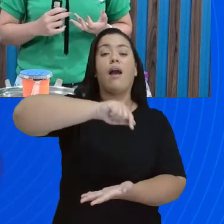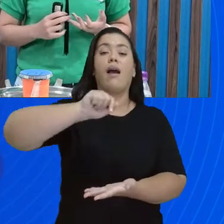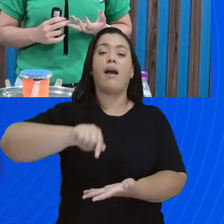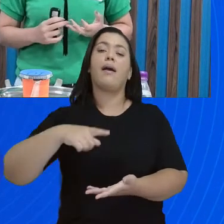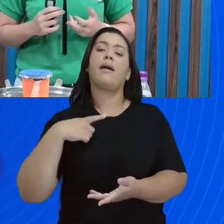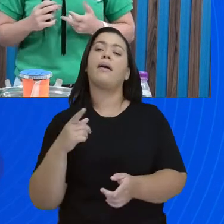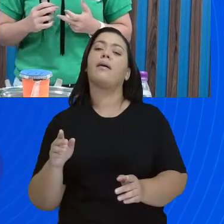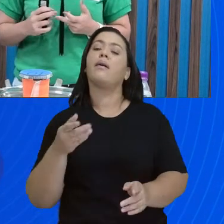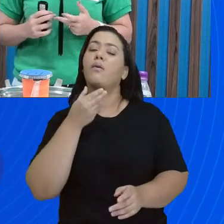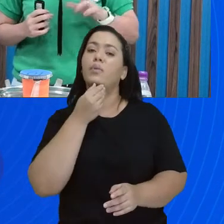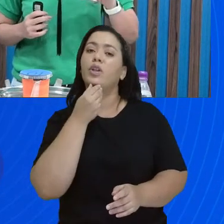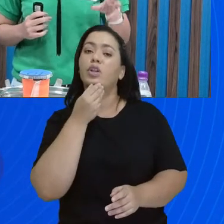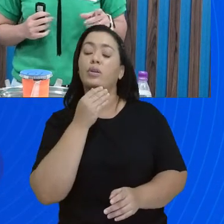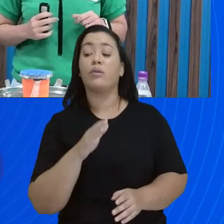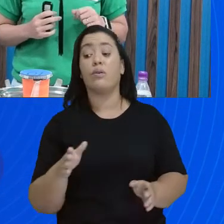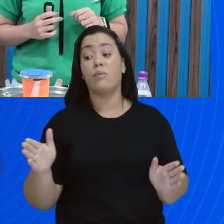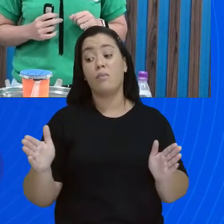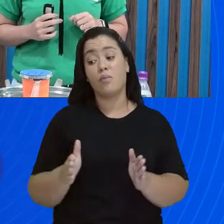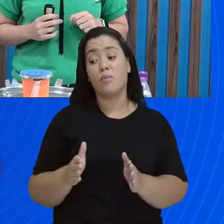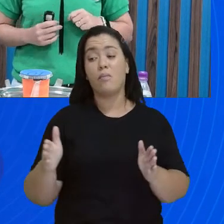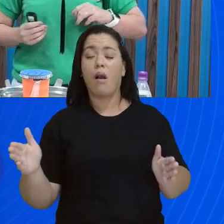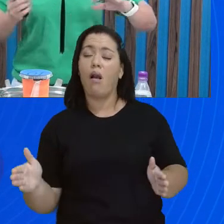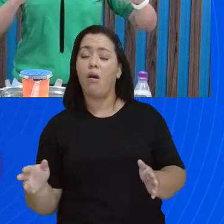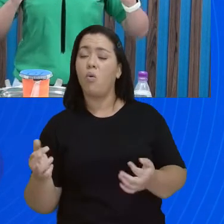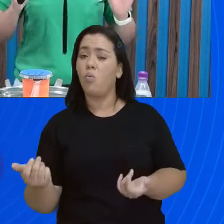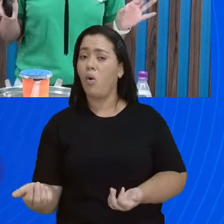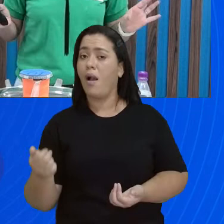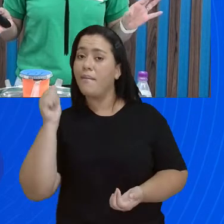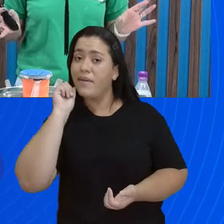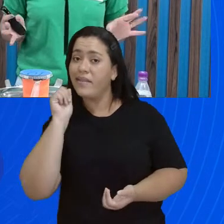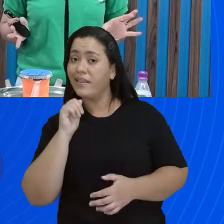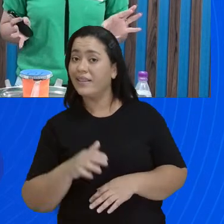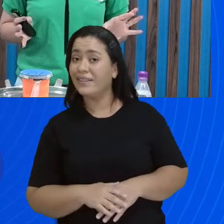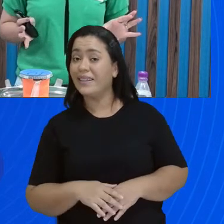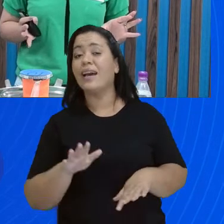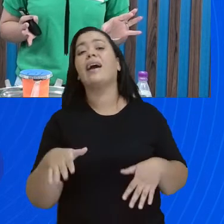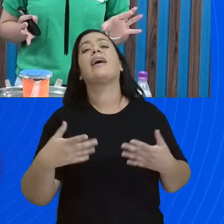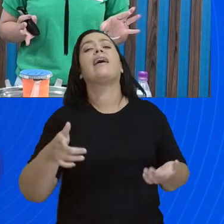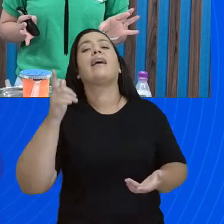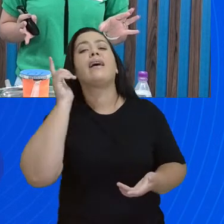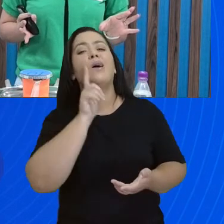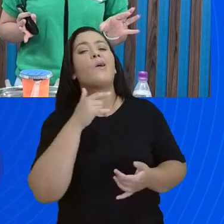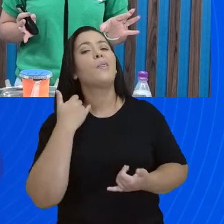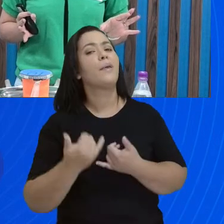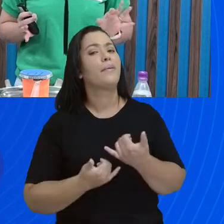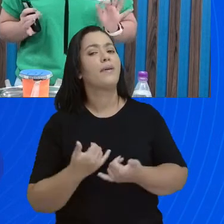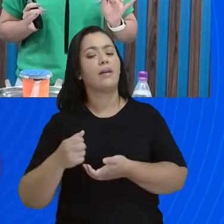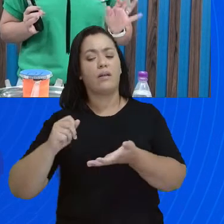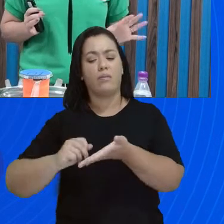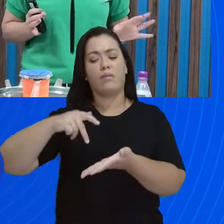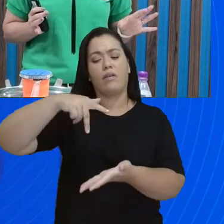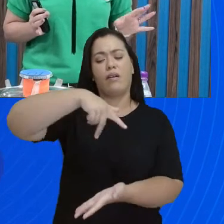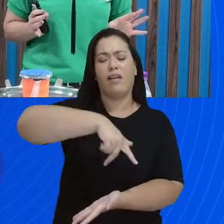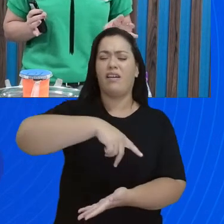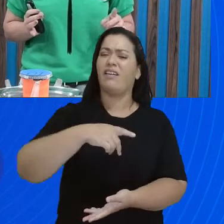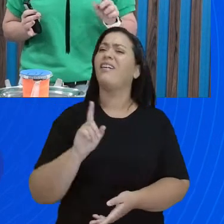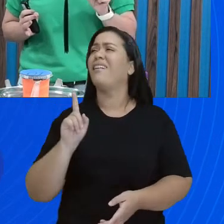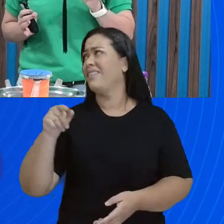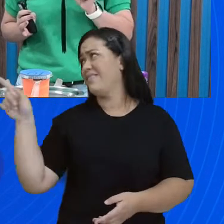maior, menor ou igual ao de Ana? E na brincadeira, quem foi que ganhou? Contem para mim, tá